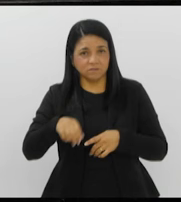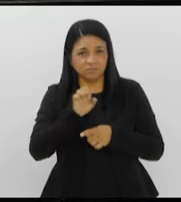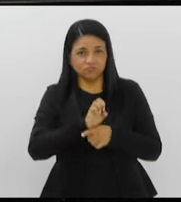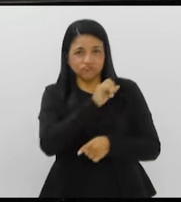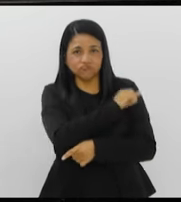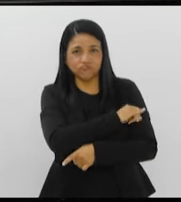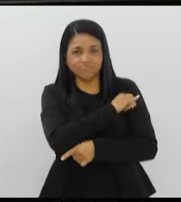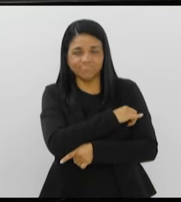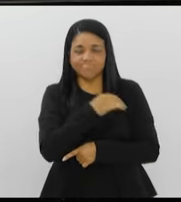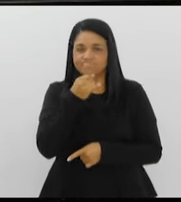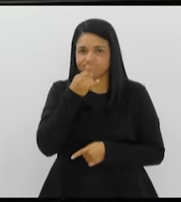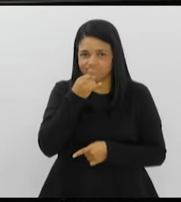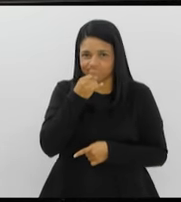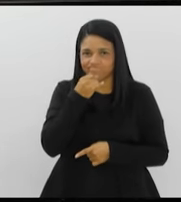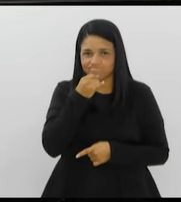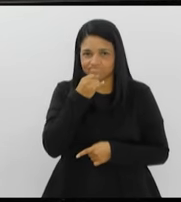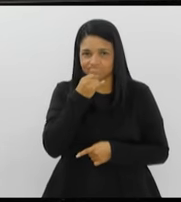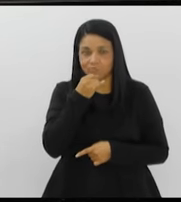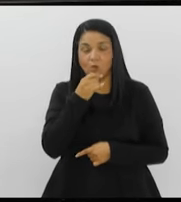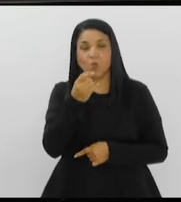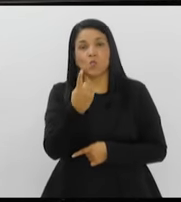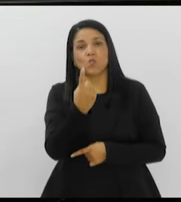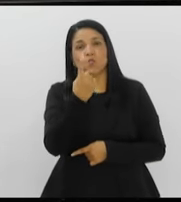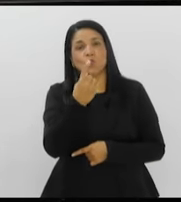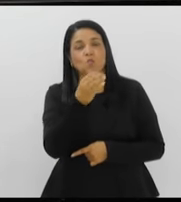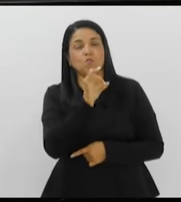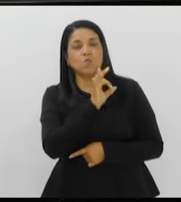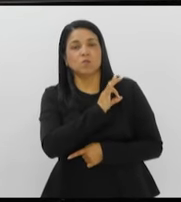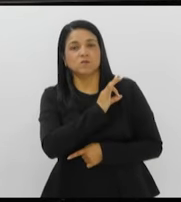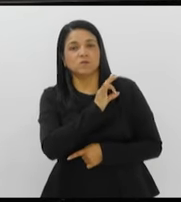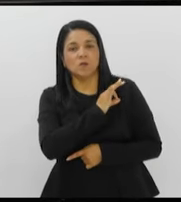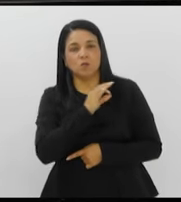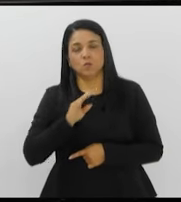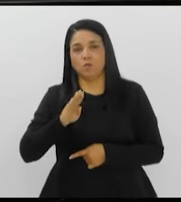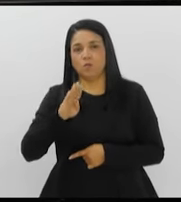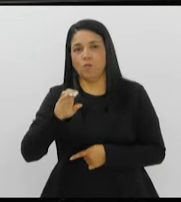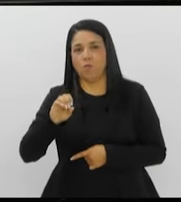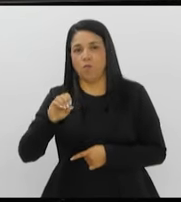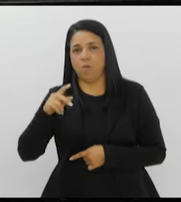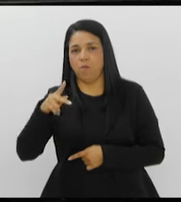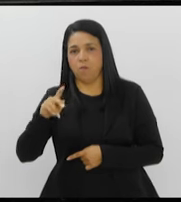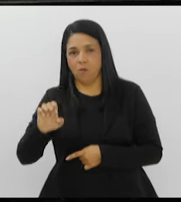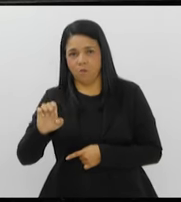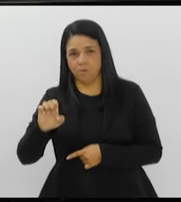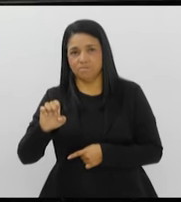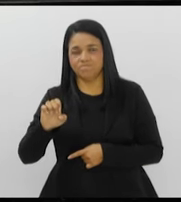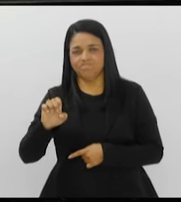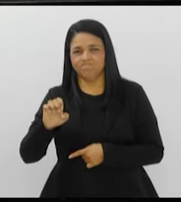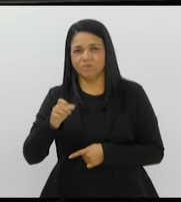Janeiro, infelizmente, um policial militar do BOPE que foi covardemente, cruelmente